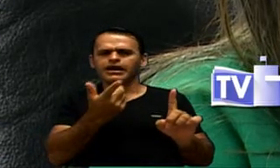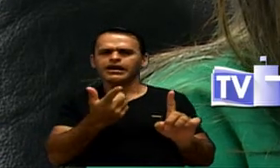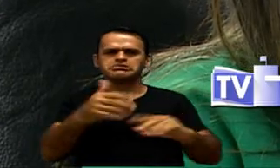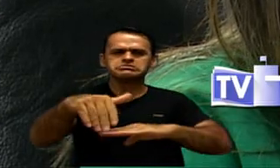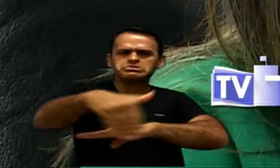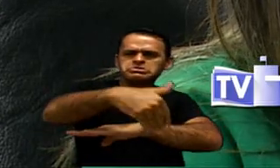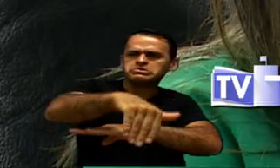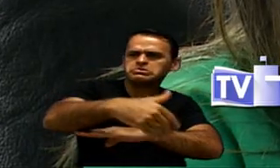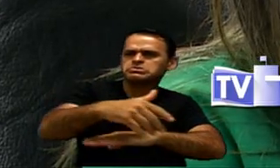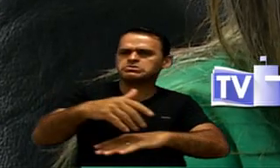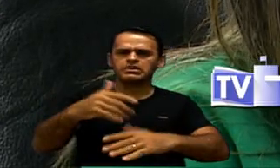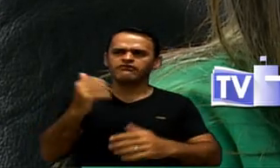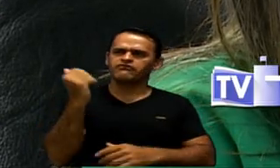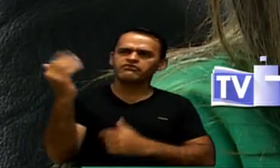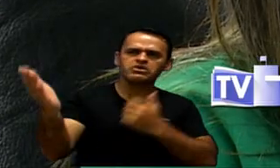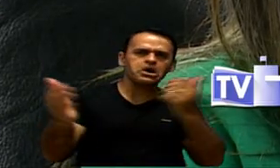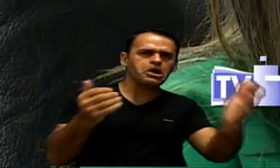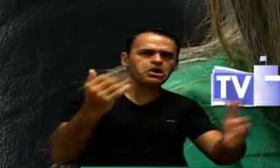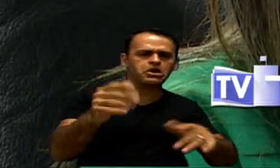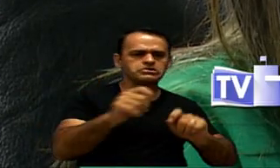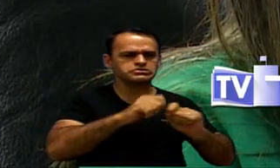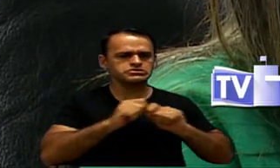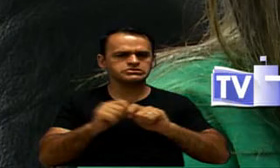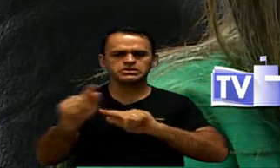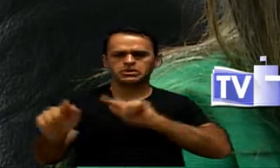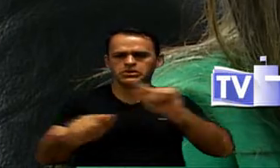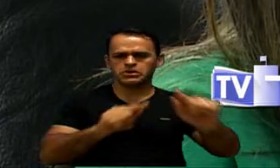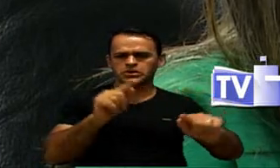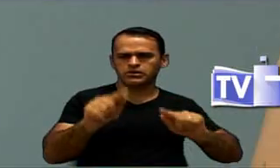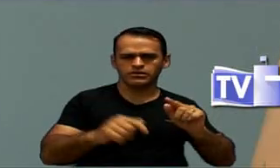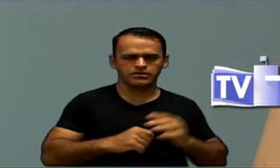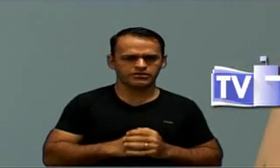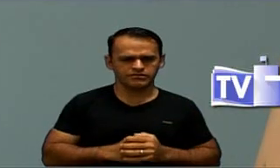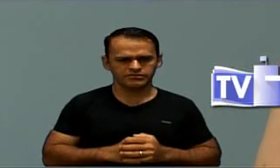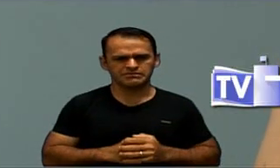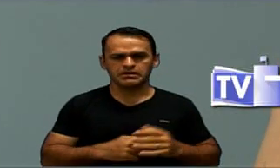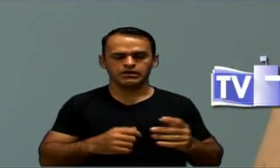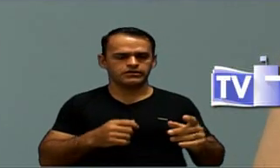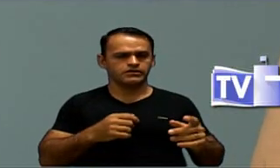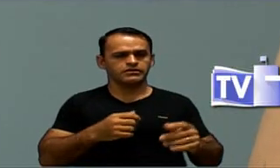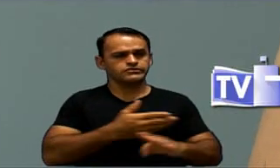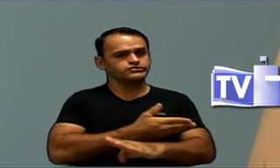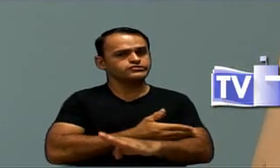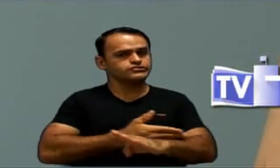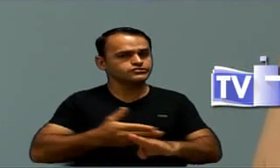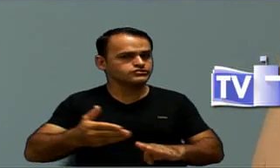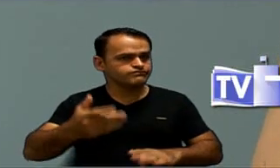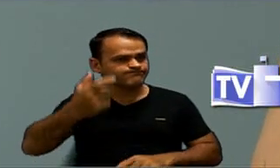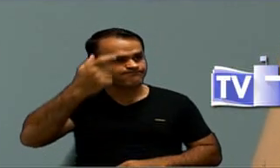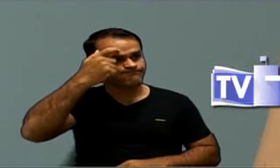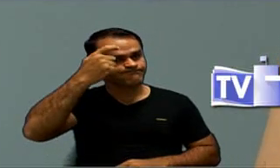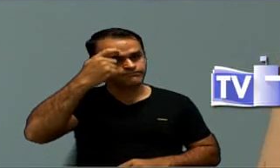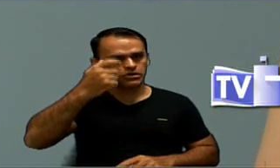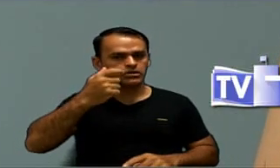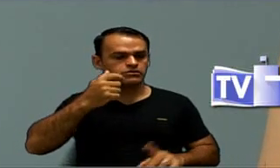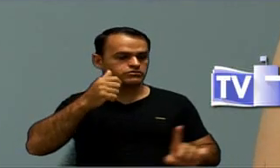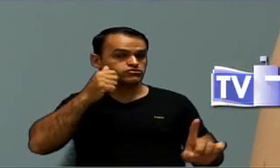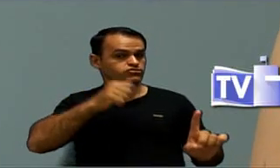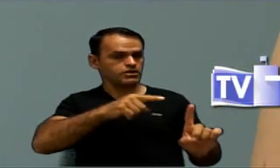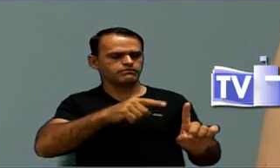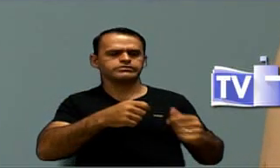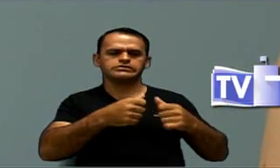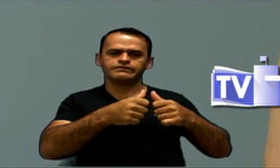rua. Porque se tem essa visão de que a mulher ela é o anjo do lar, é o anjo tutelar, é o modelo da mulher que tem que ficar em